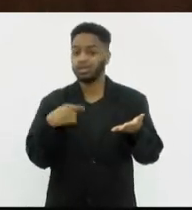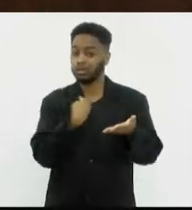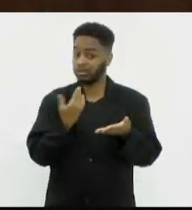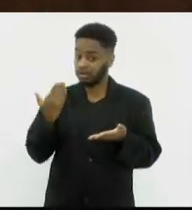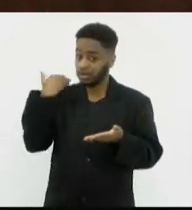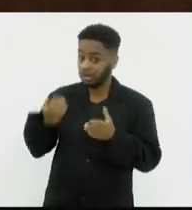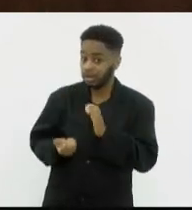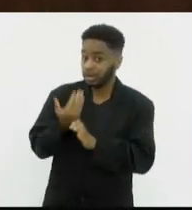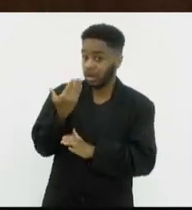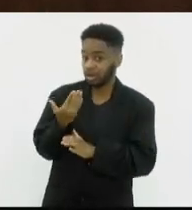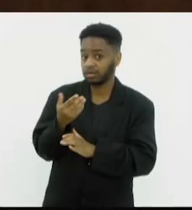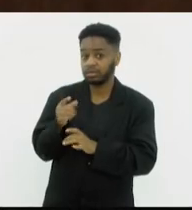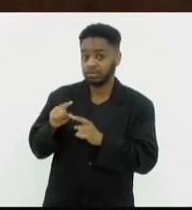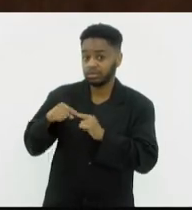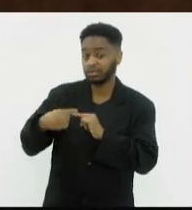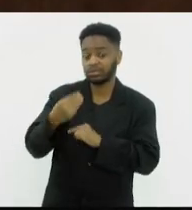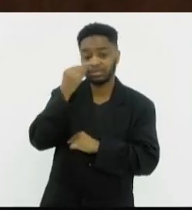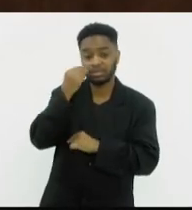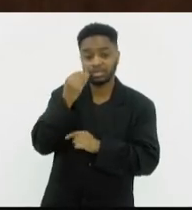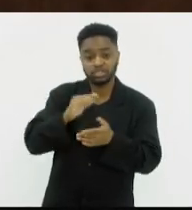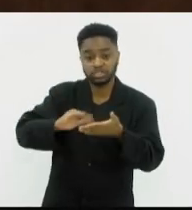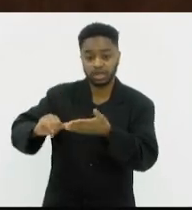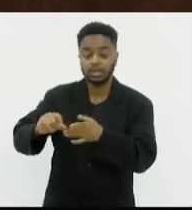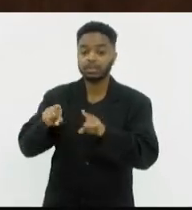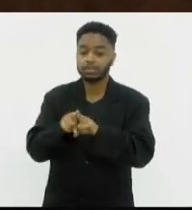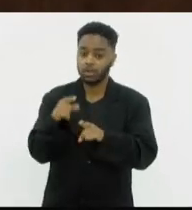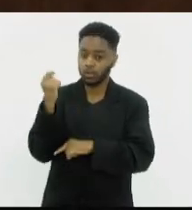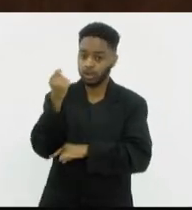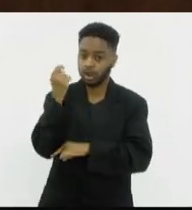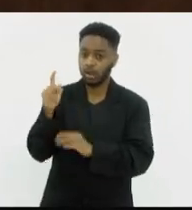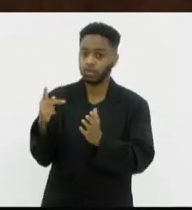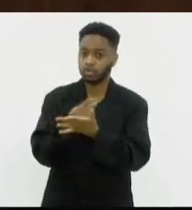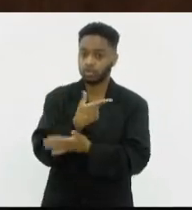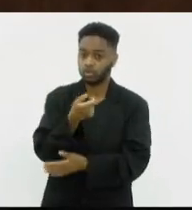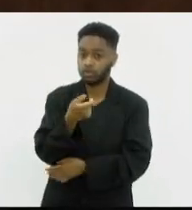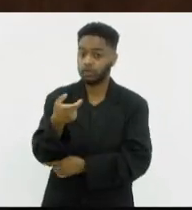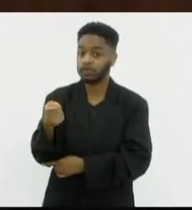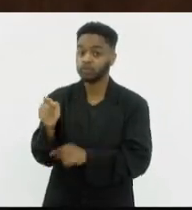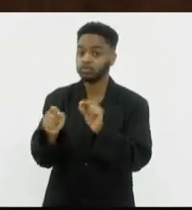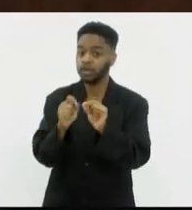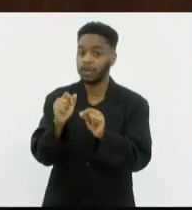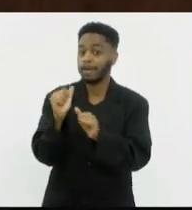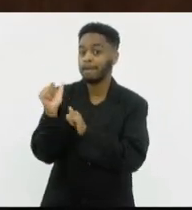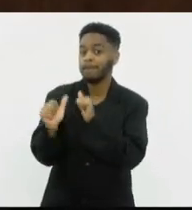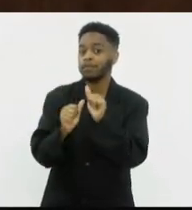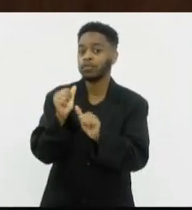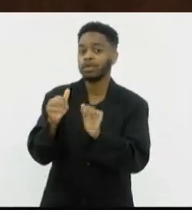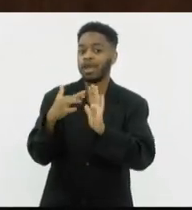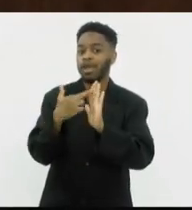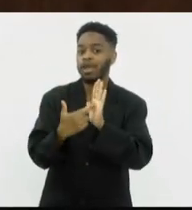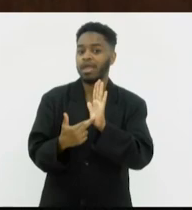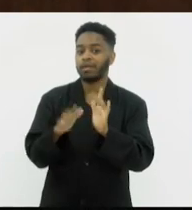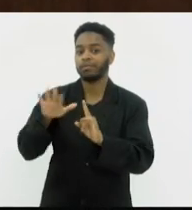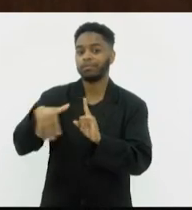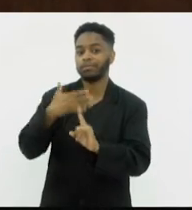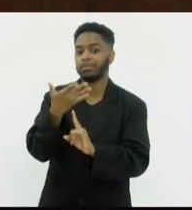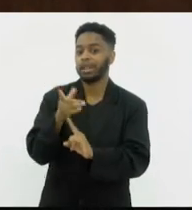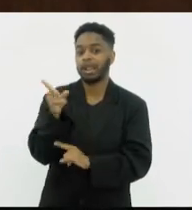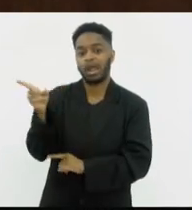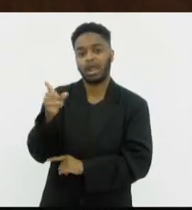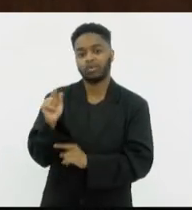criamos. Lá no Rio Grande do Sul, em 2020, mudaram todo o Código Ambiental do Rio Grande do